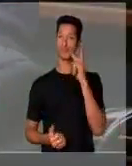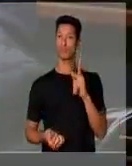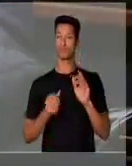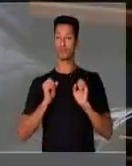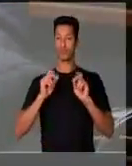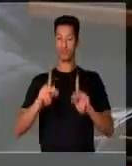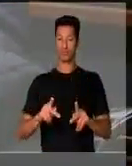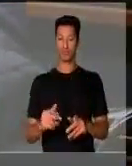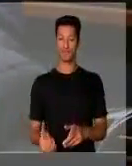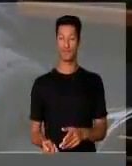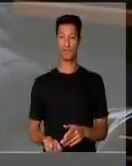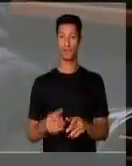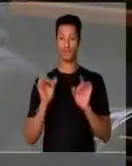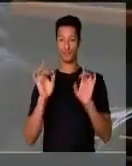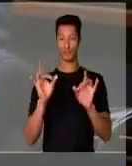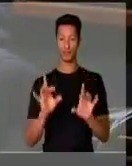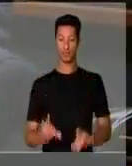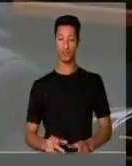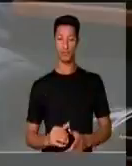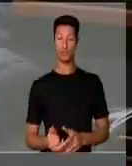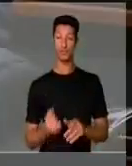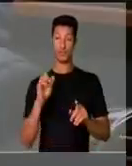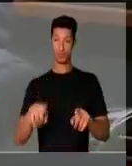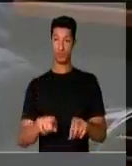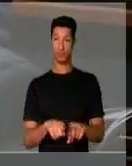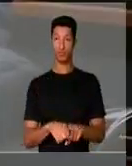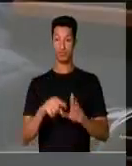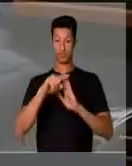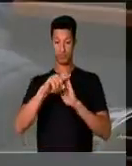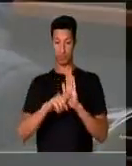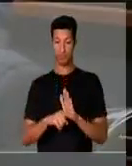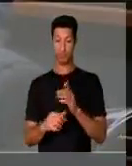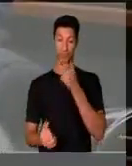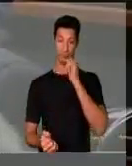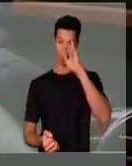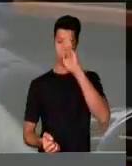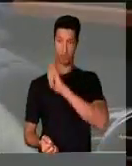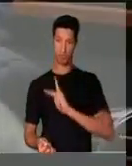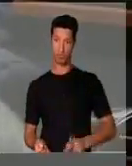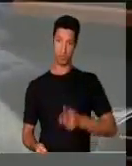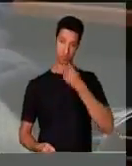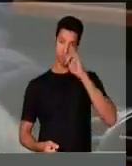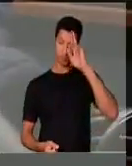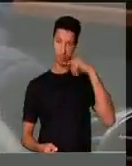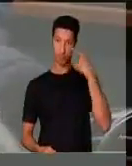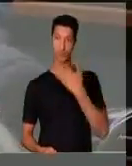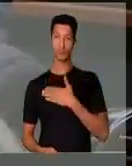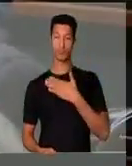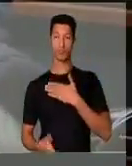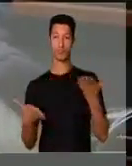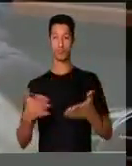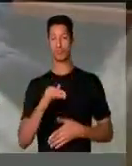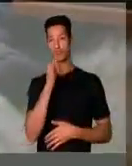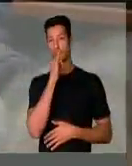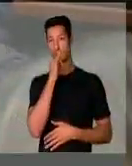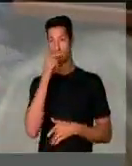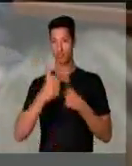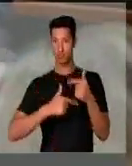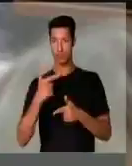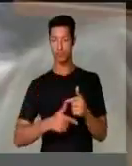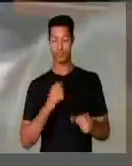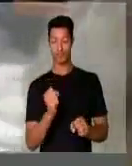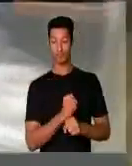de aposentadorias especiais. É também analisar, senhor presidente, senhores e senhoras deputadas, no meu caso, por exemplo, os